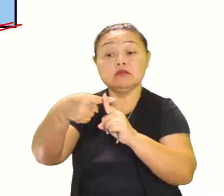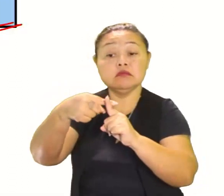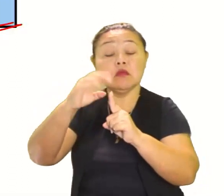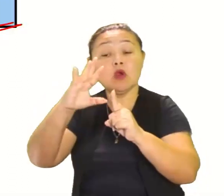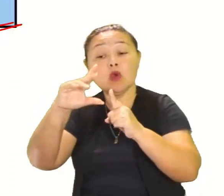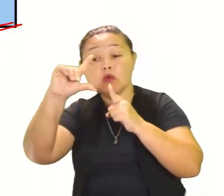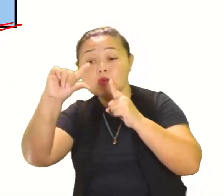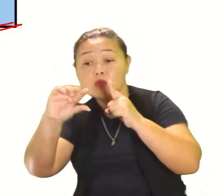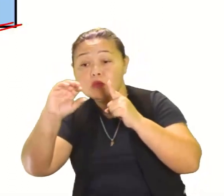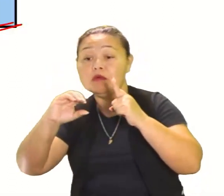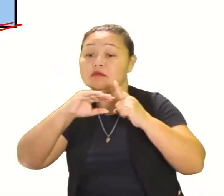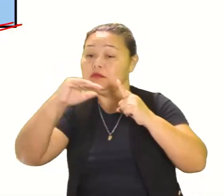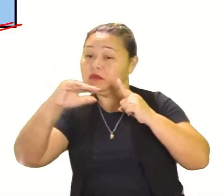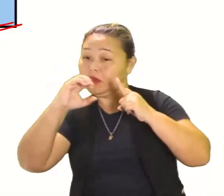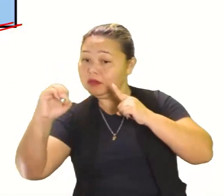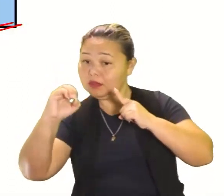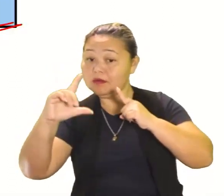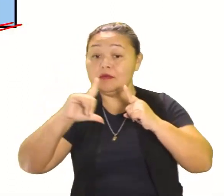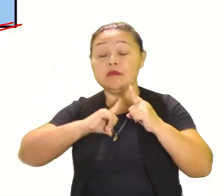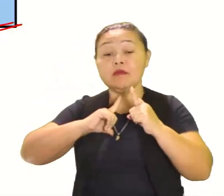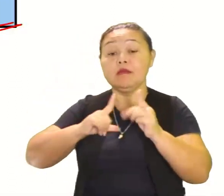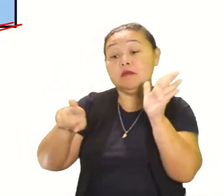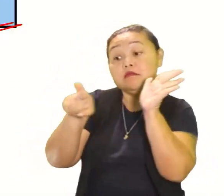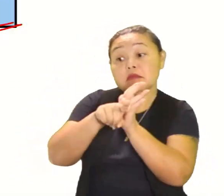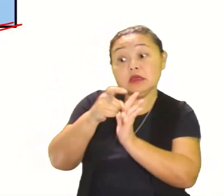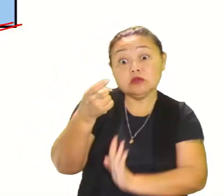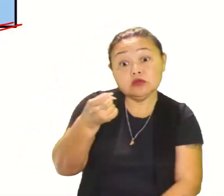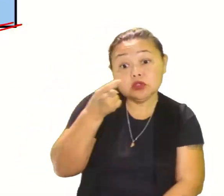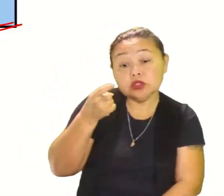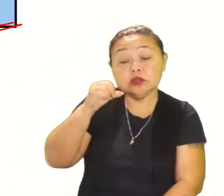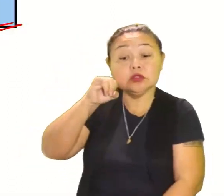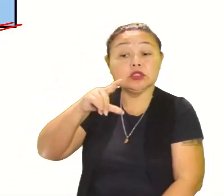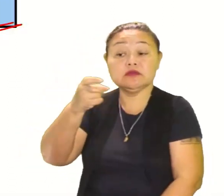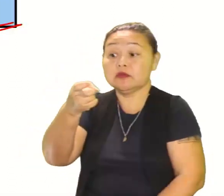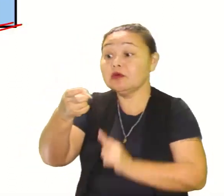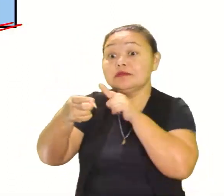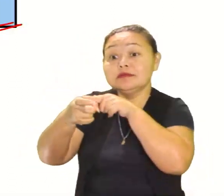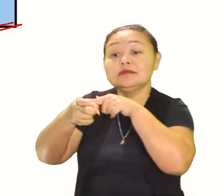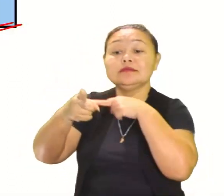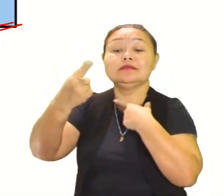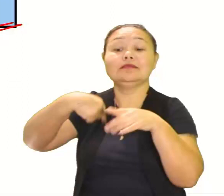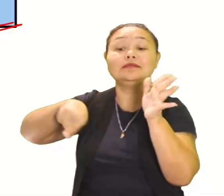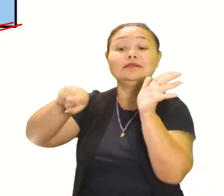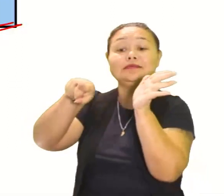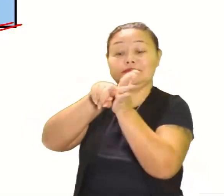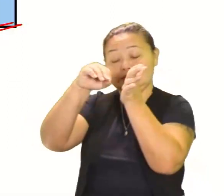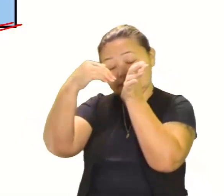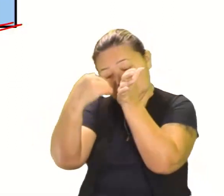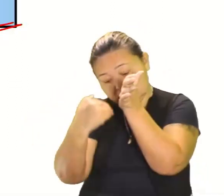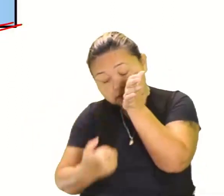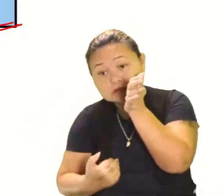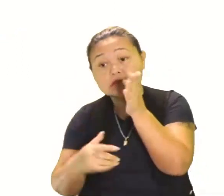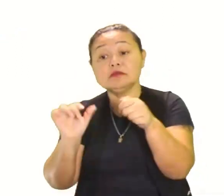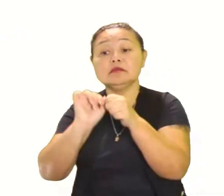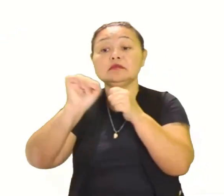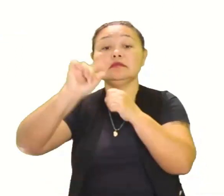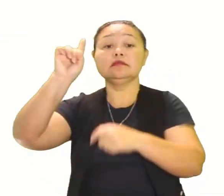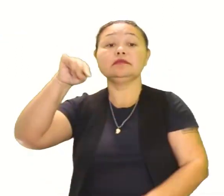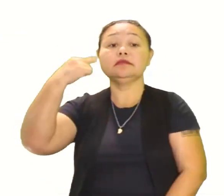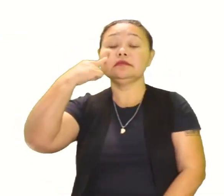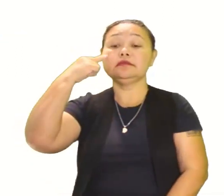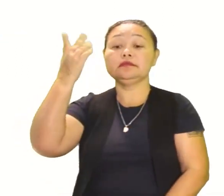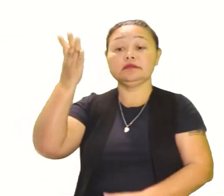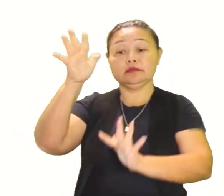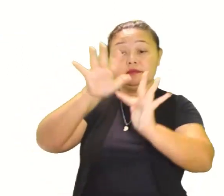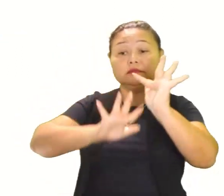positivo, ou maior ou igual a zero. E vai ser menos x se o nosso x for negativo. Temos aqui também a